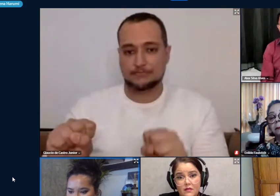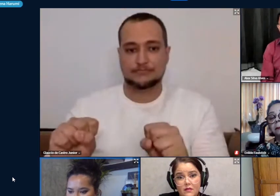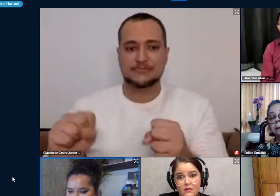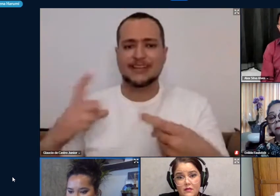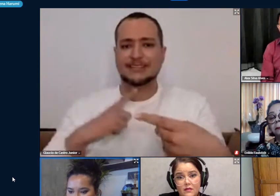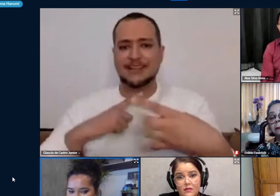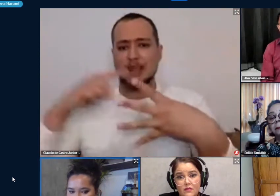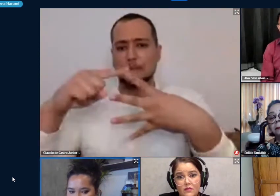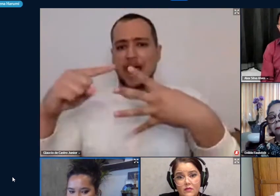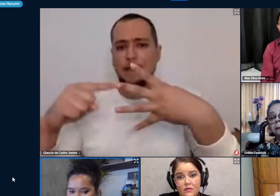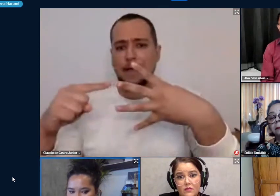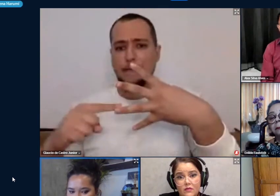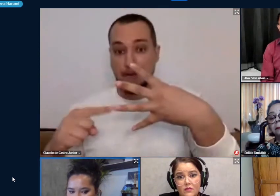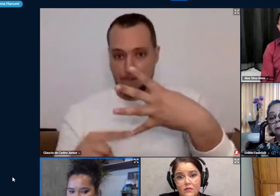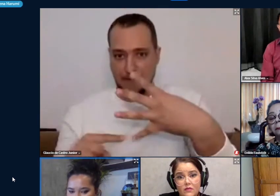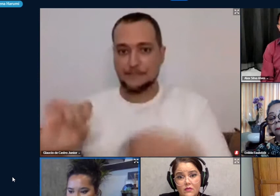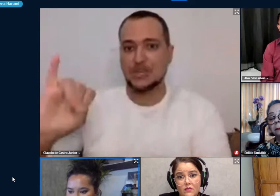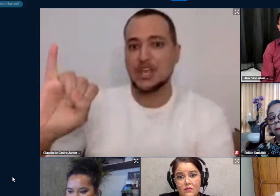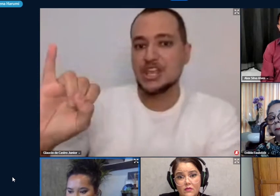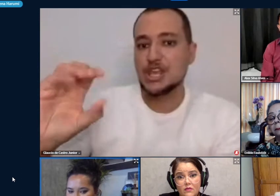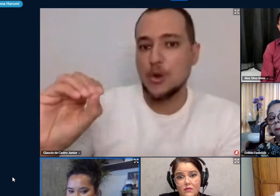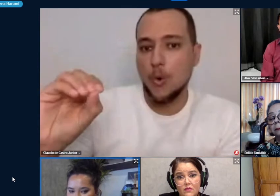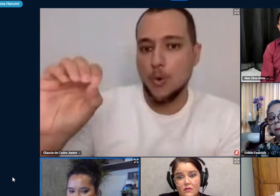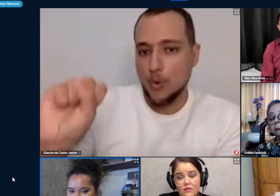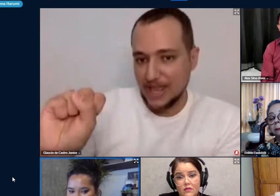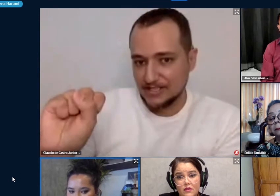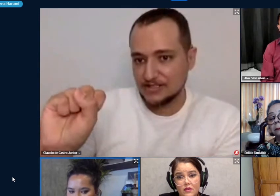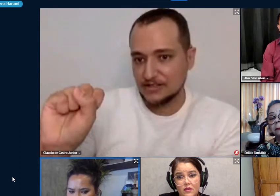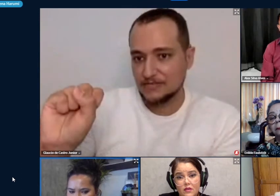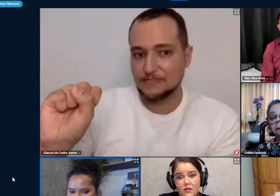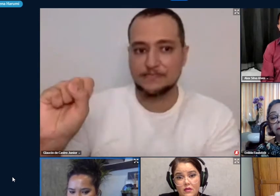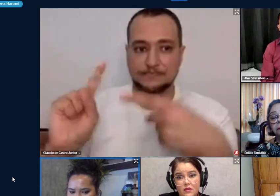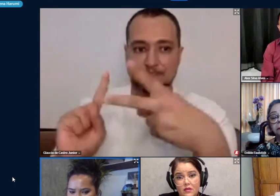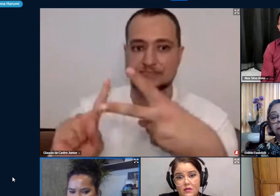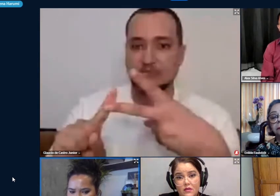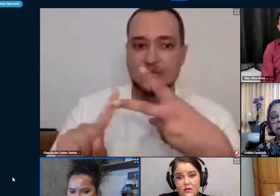Também tem o sinal de